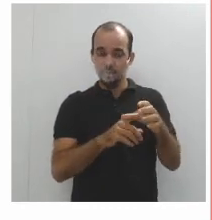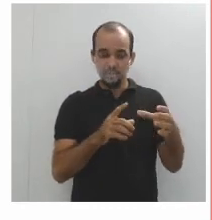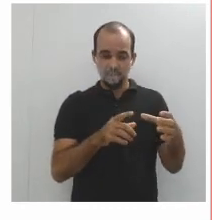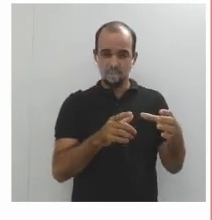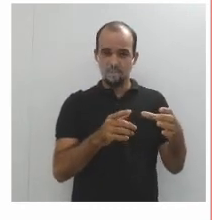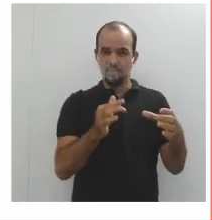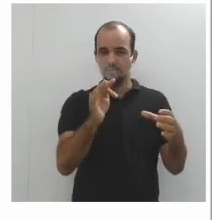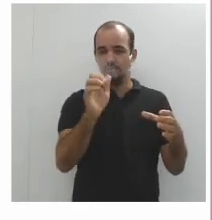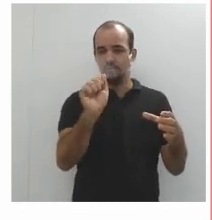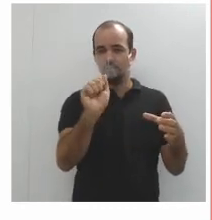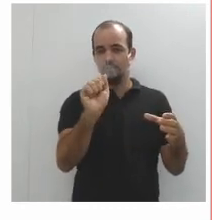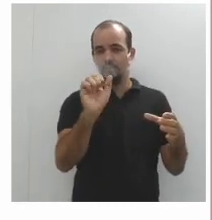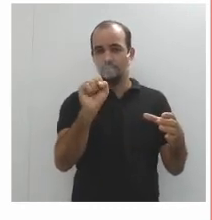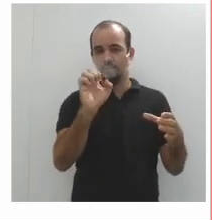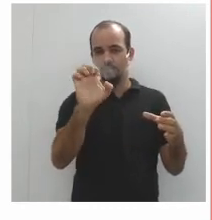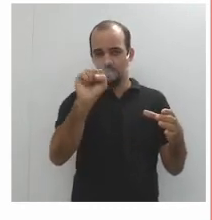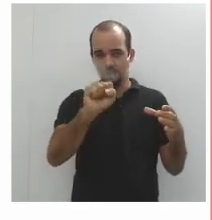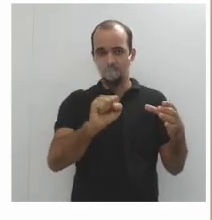gelo, ok?